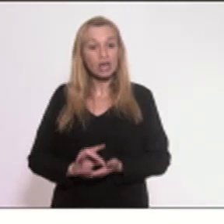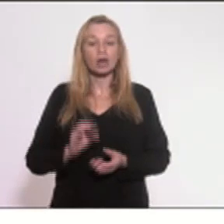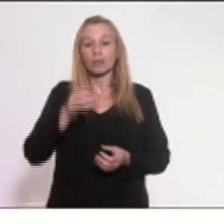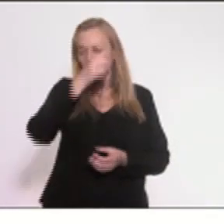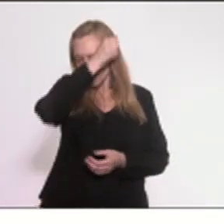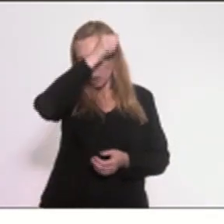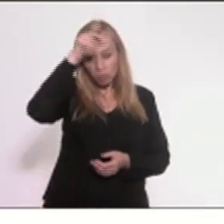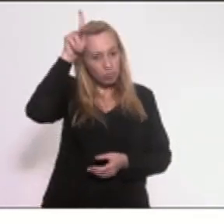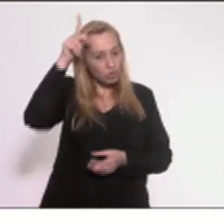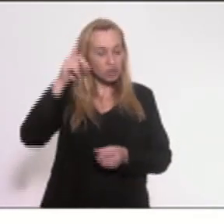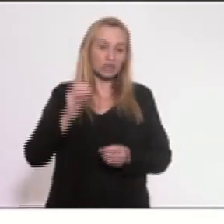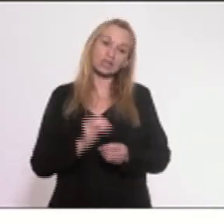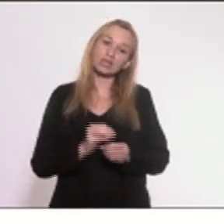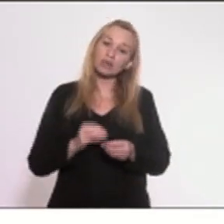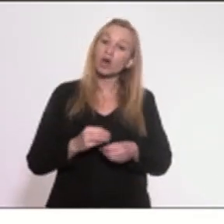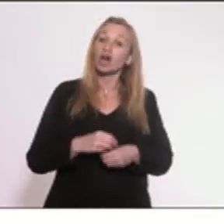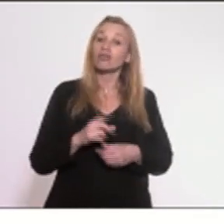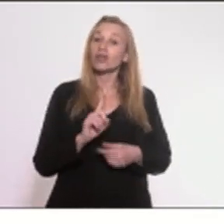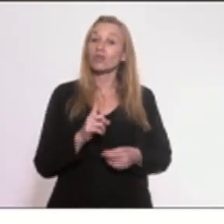não dependa